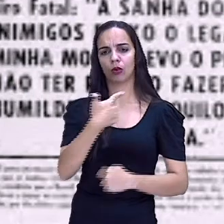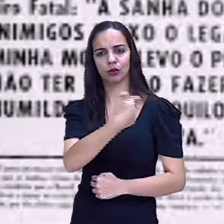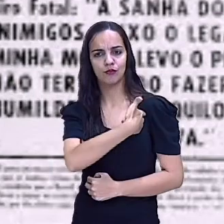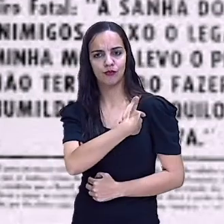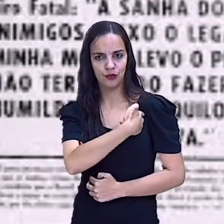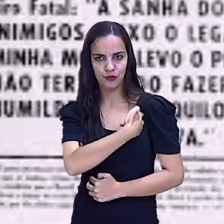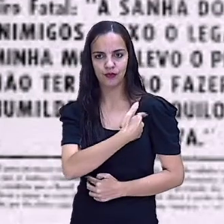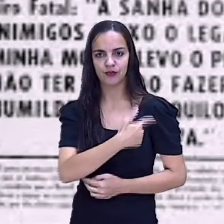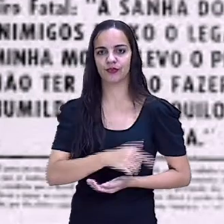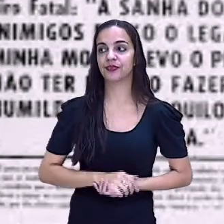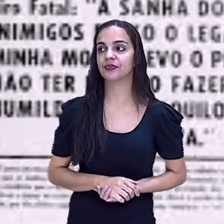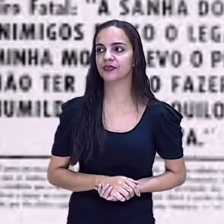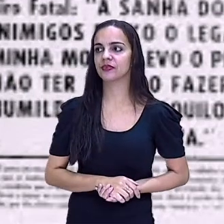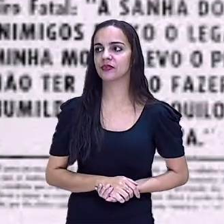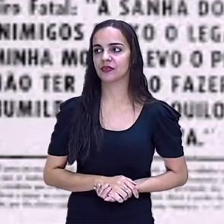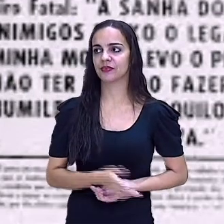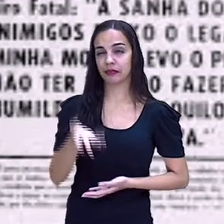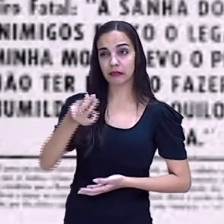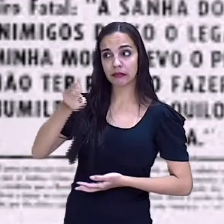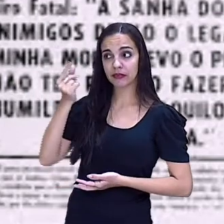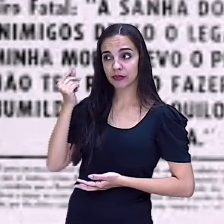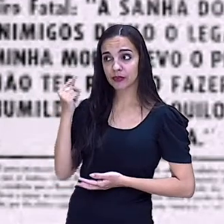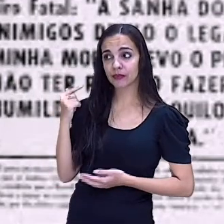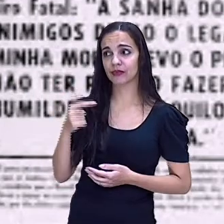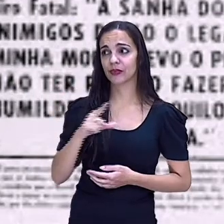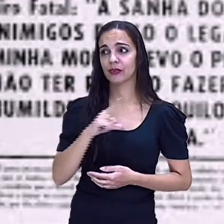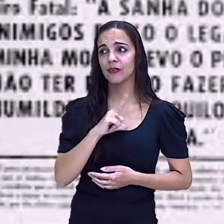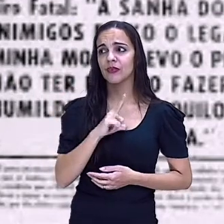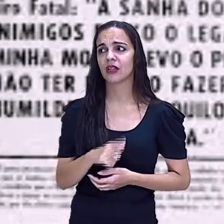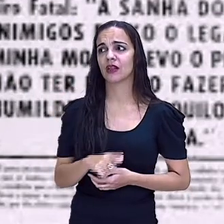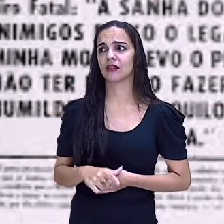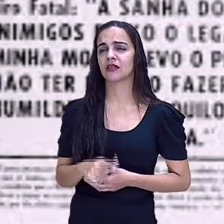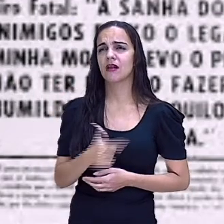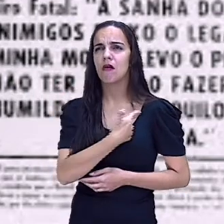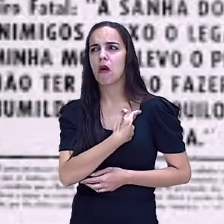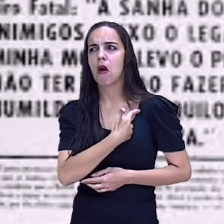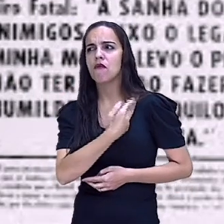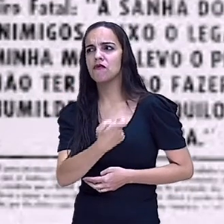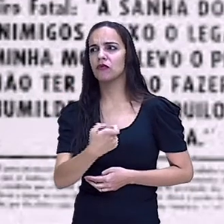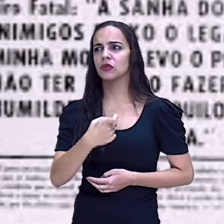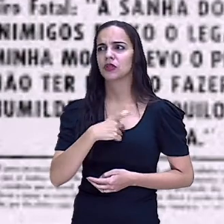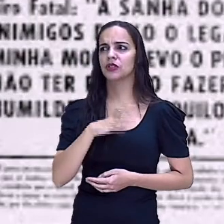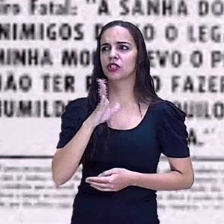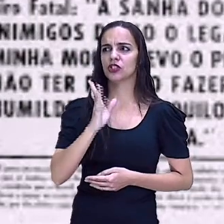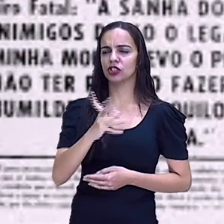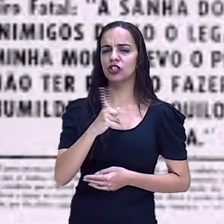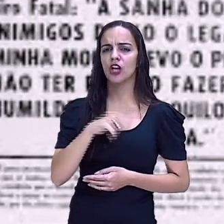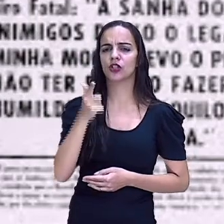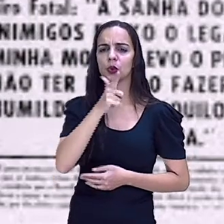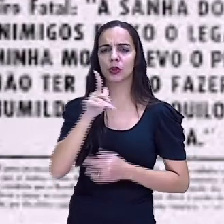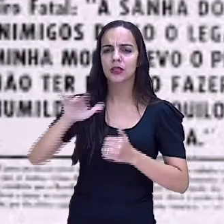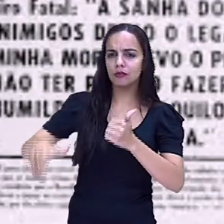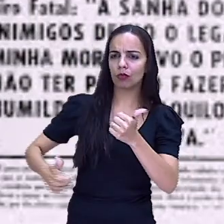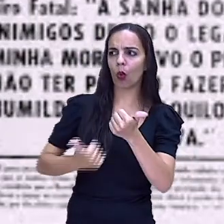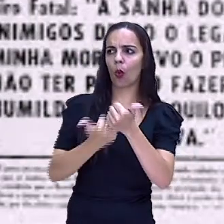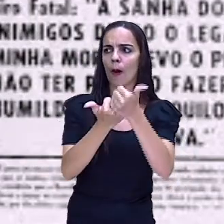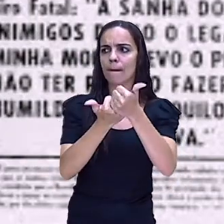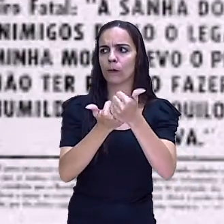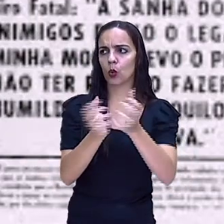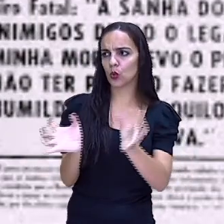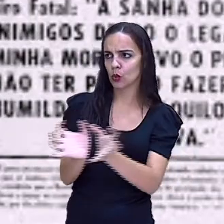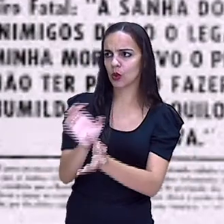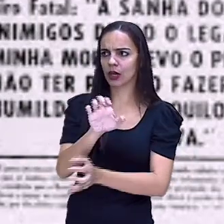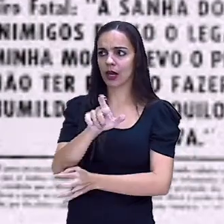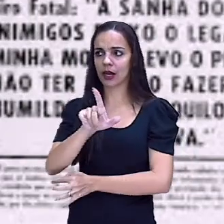trabalhadores. Na época do Estado Novo, Vargas tinha perdido o apoio da elite e